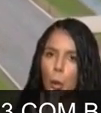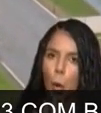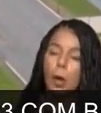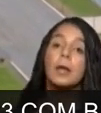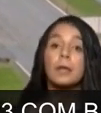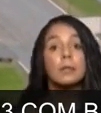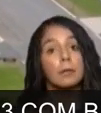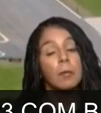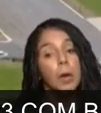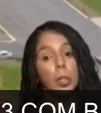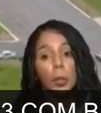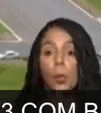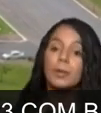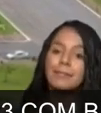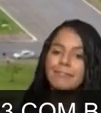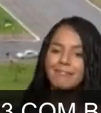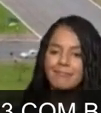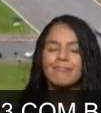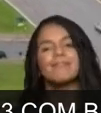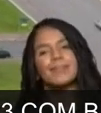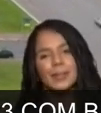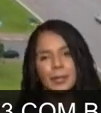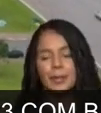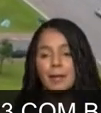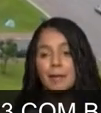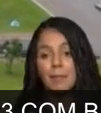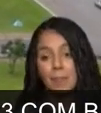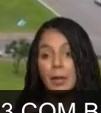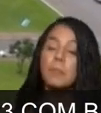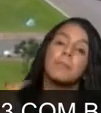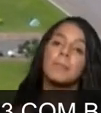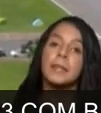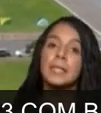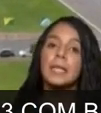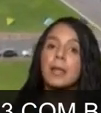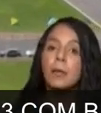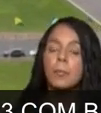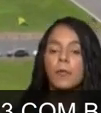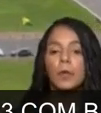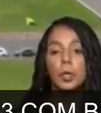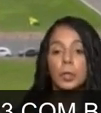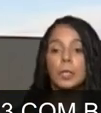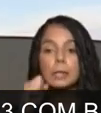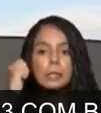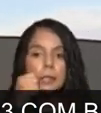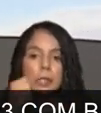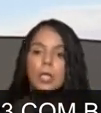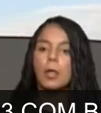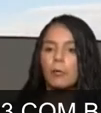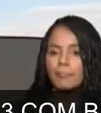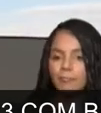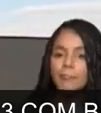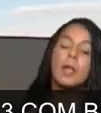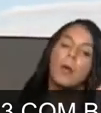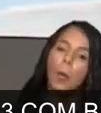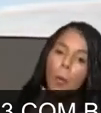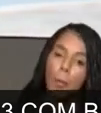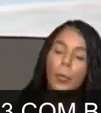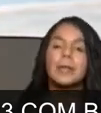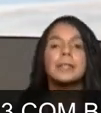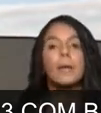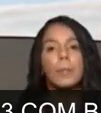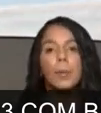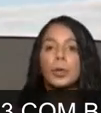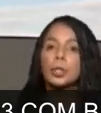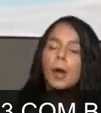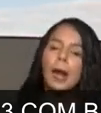seja incluída na Constituição, a PEC precisa ser aprovada nas duas casas do Congresso. Por isso, a proposta segue agora